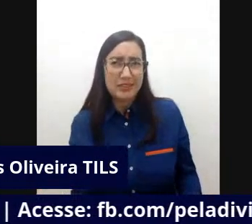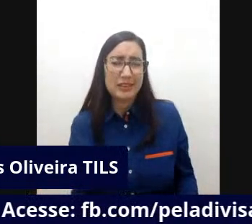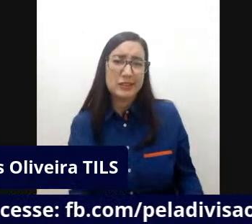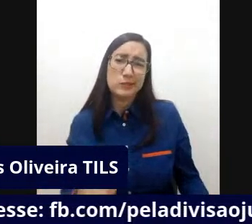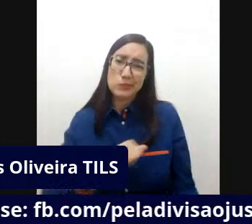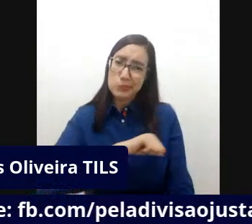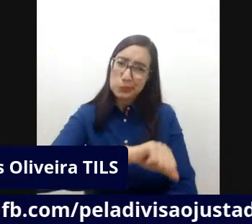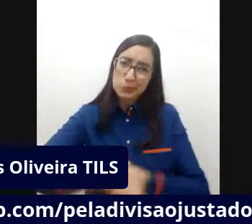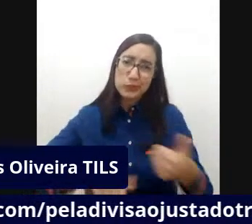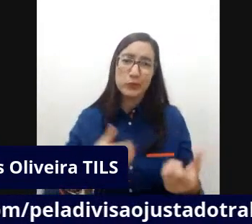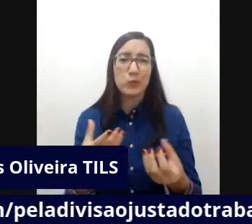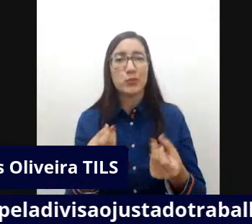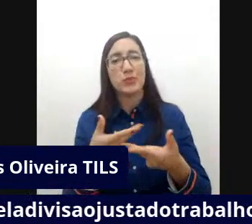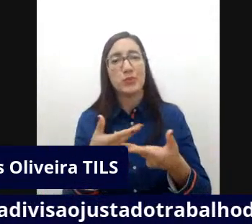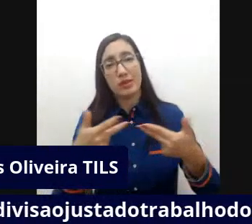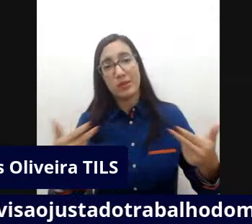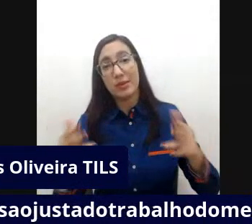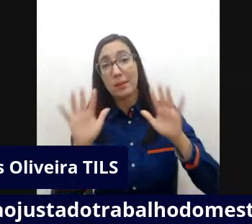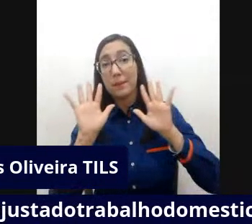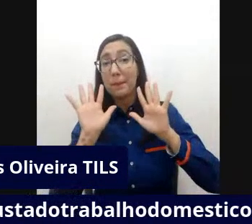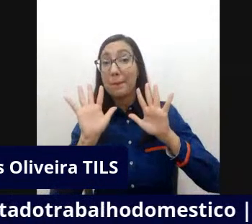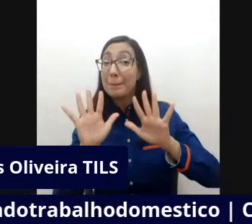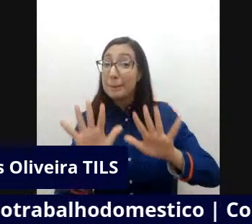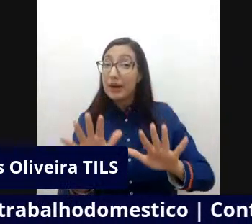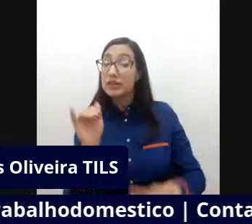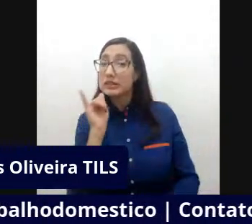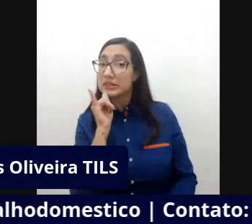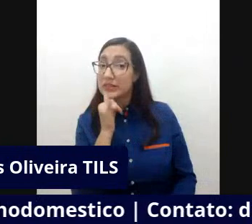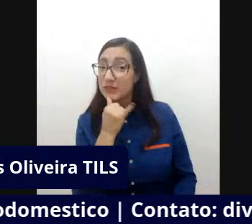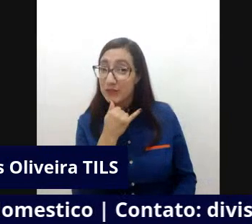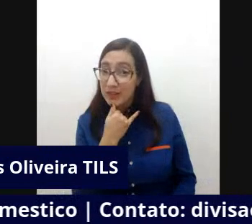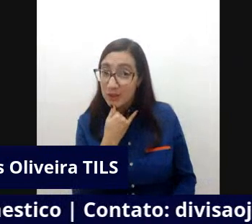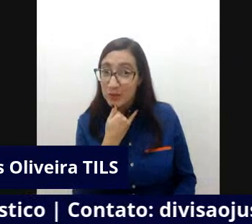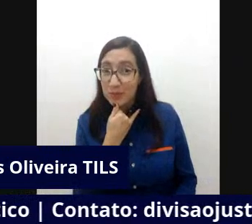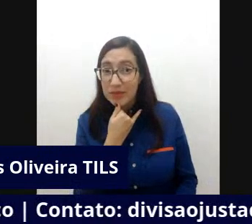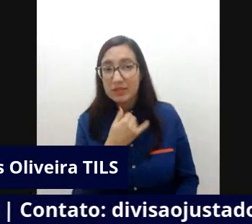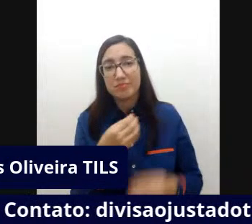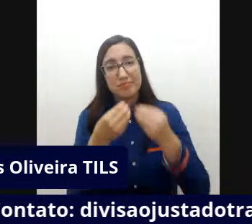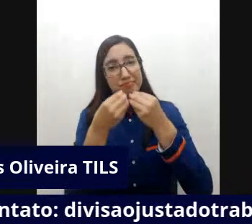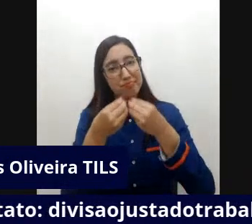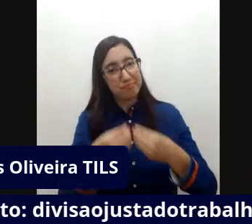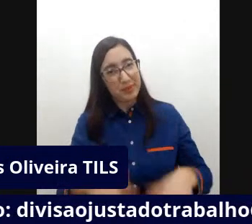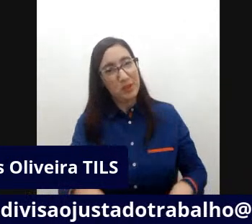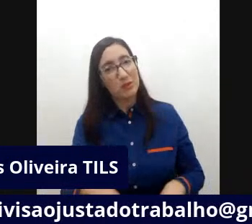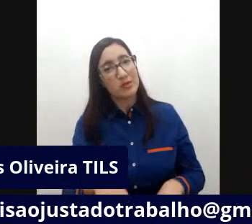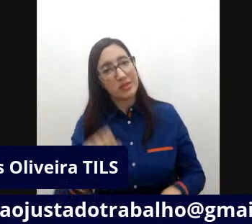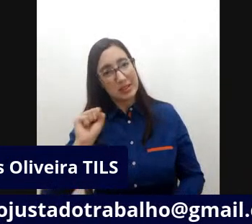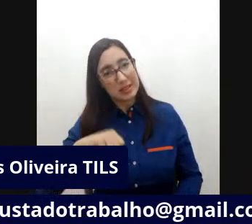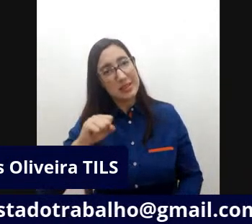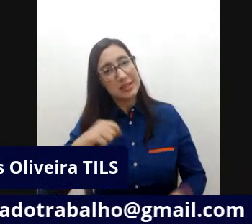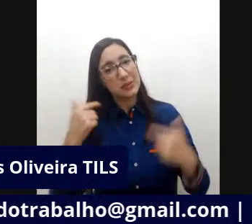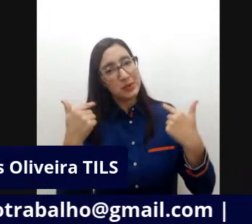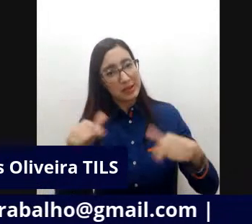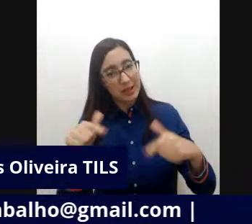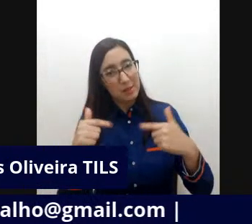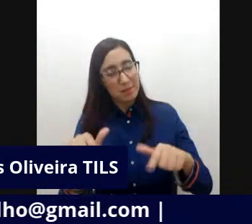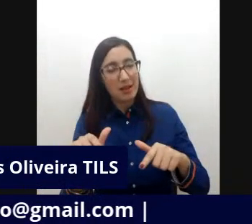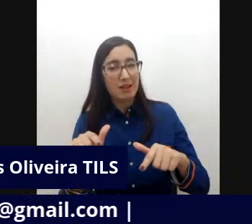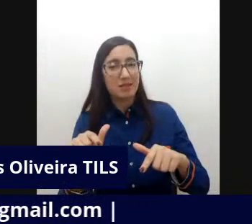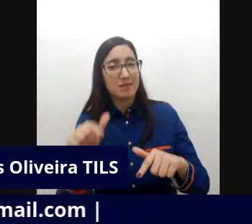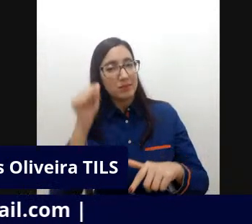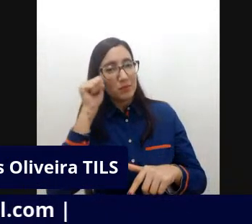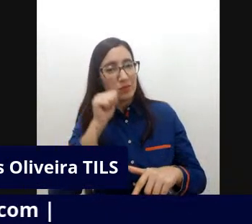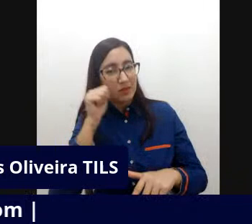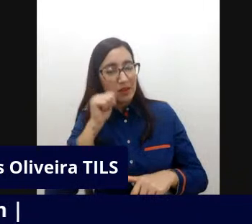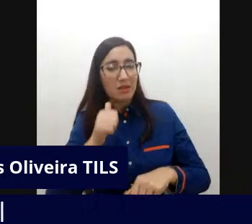modernidade, infelizmente, ela precariza as relações de trabalho, principalmente do trabalho doméstico.